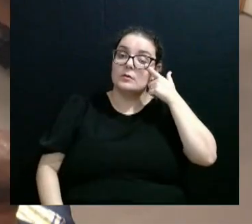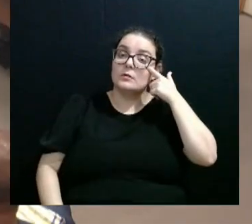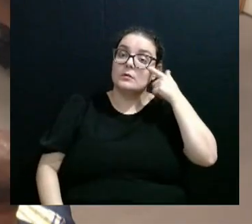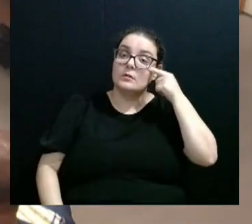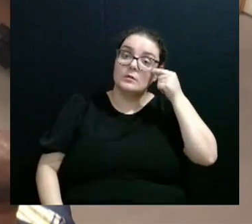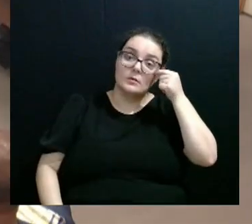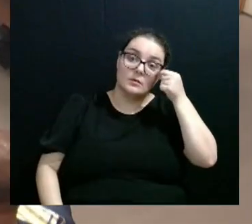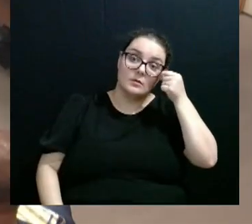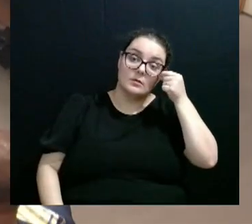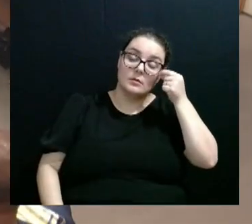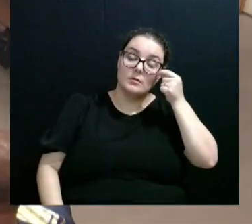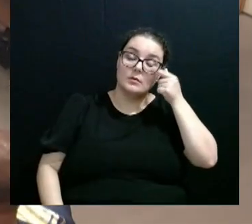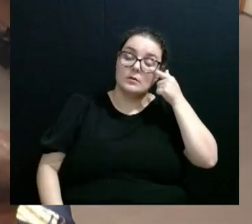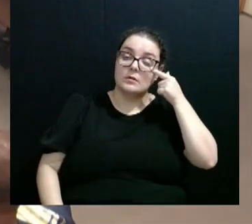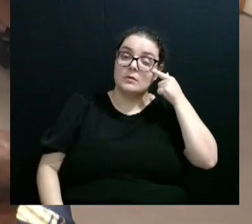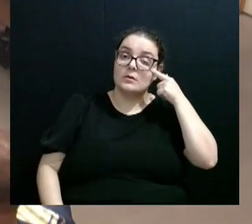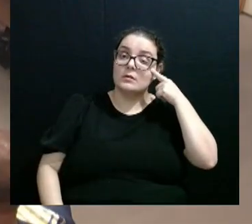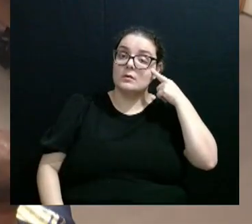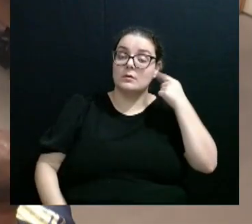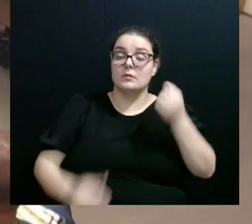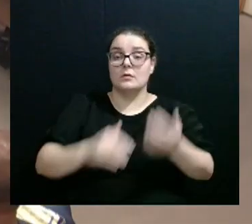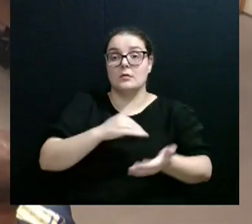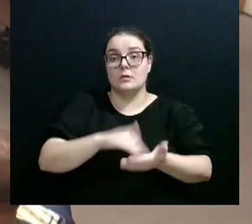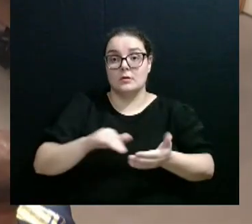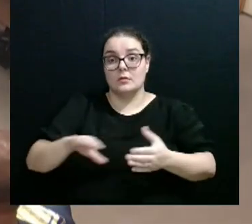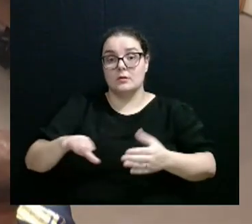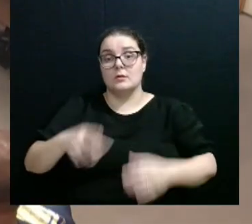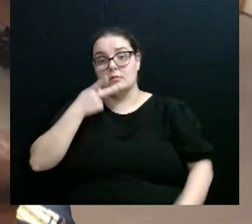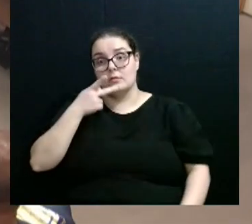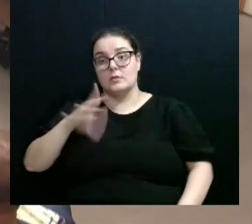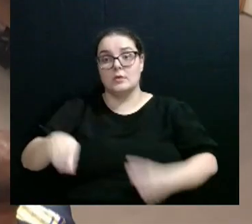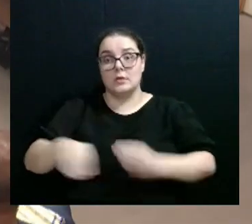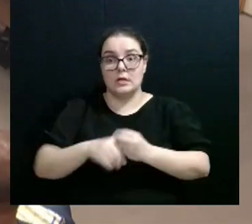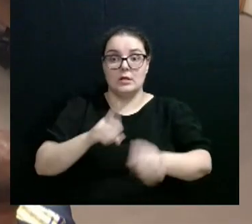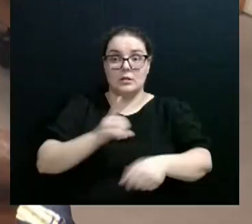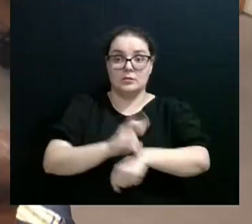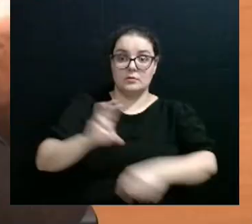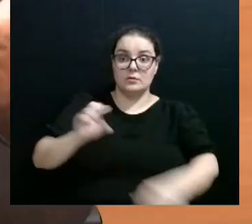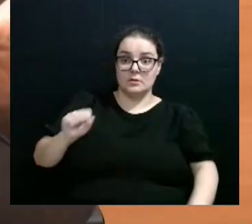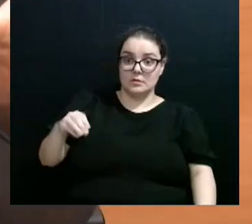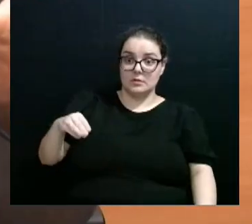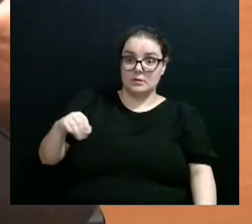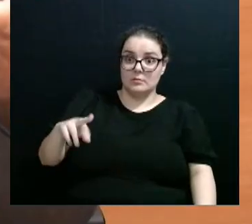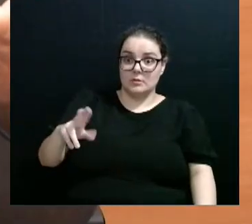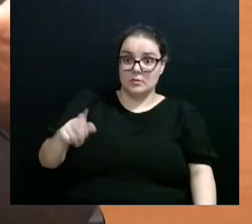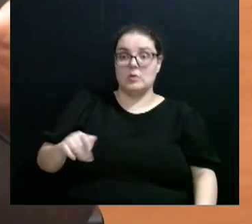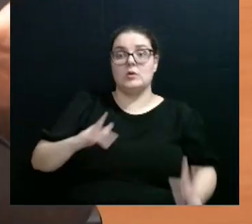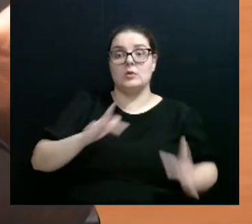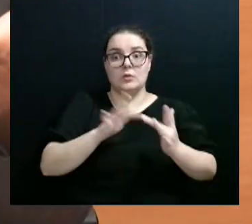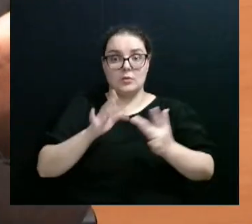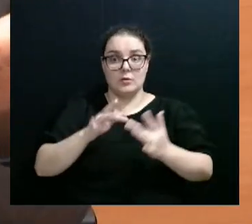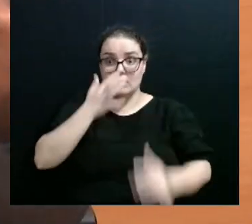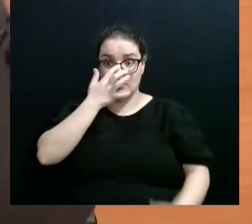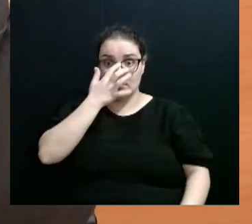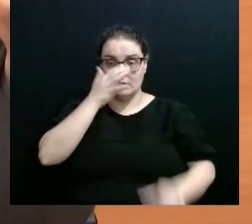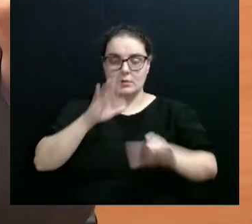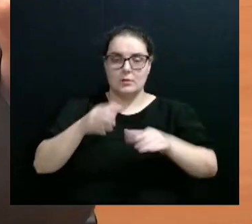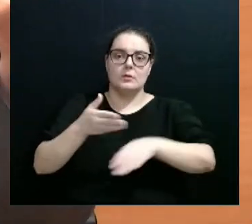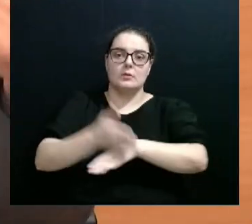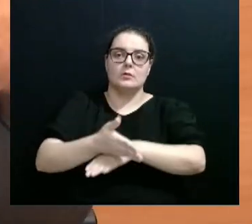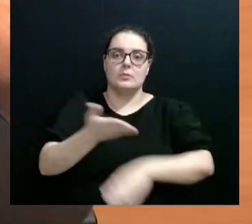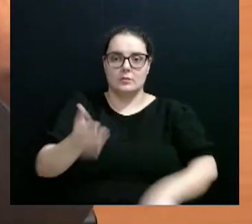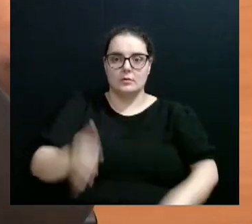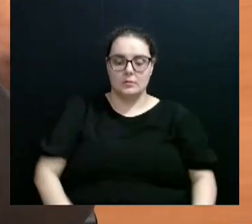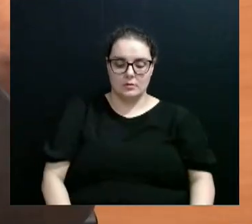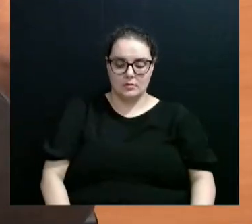emenda o nosso gabinete. Então, a doutora Samira, eu acredito que todos têm o contato dela, que ela está no grupo de vocês aí. Então, tragam as